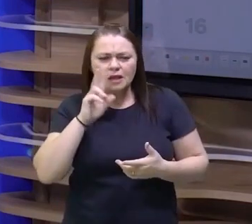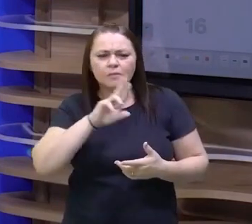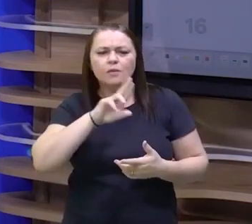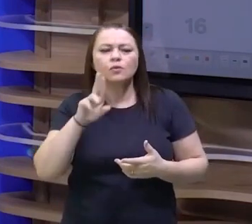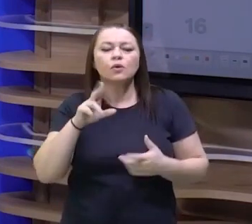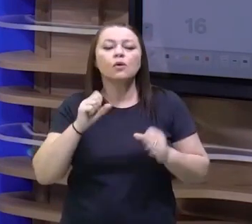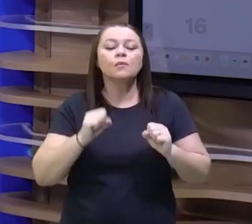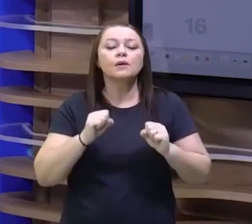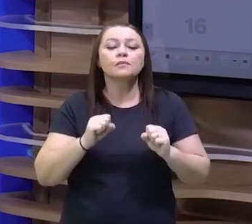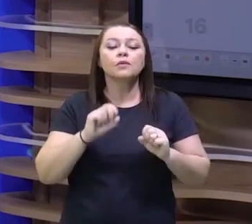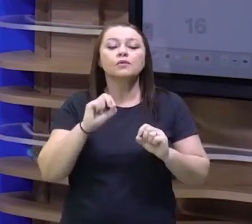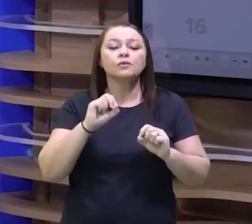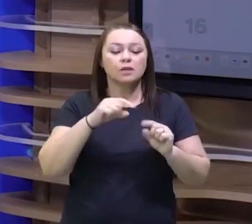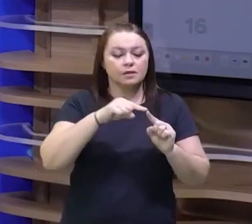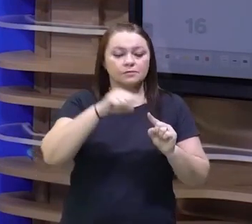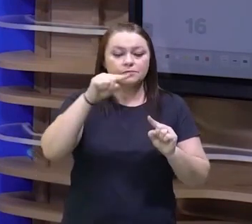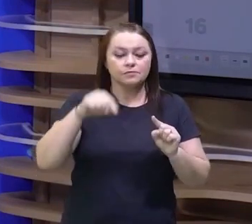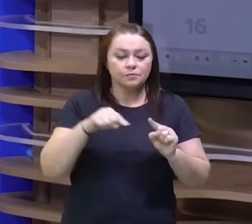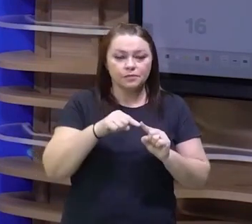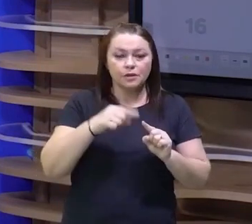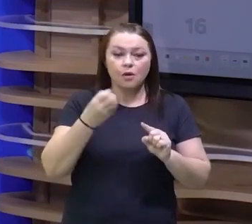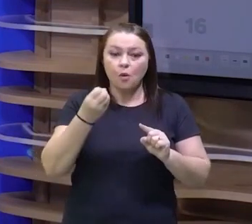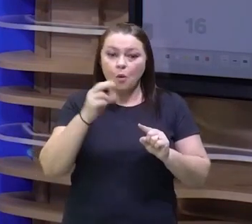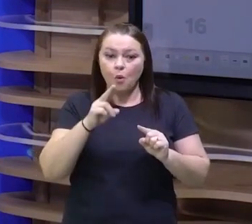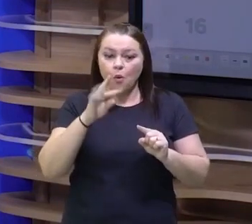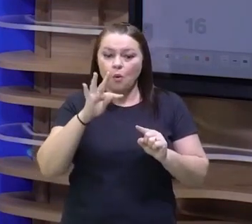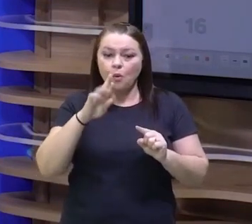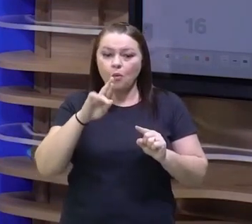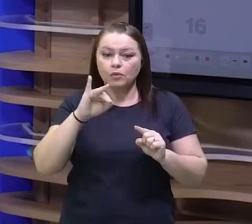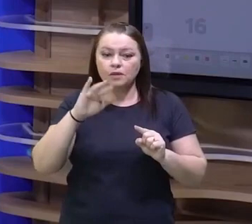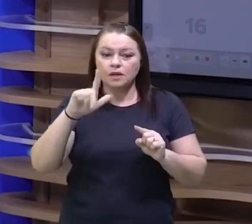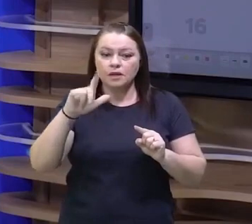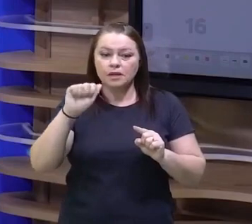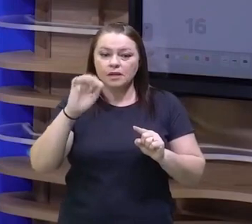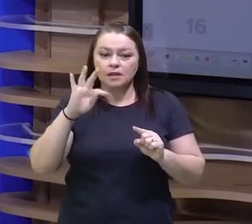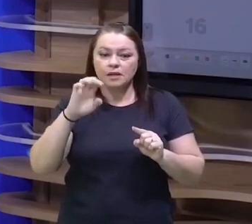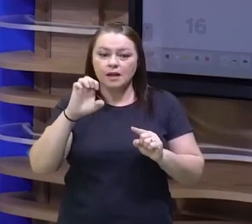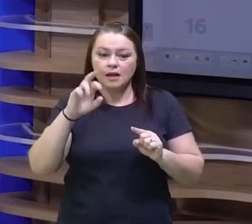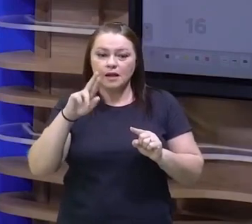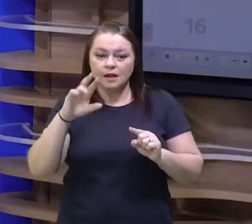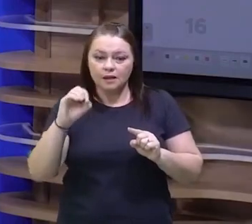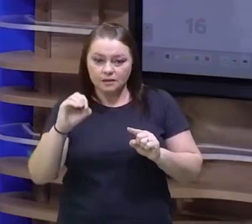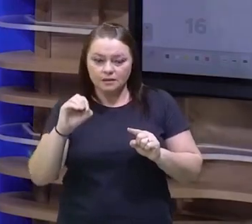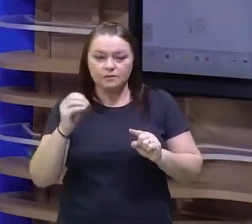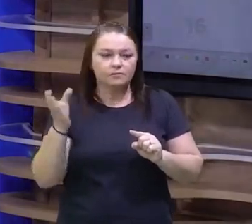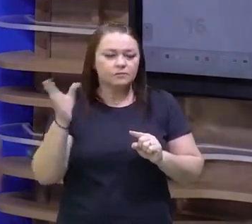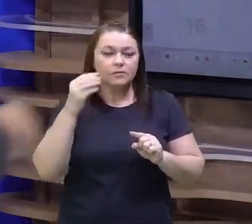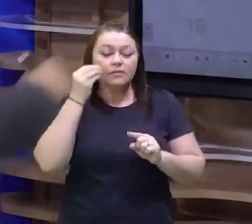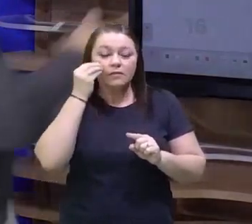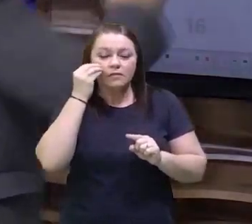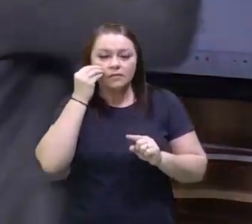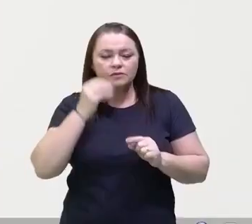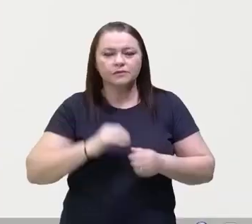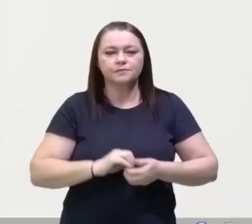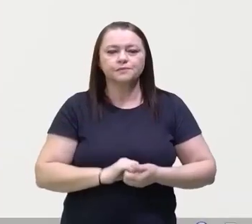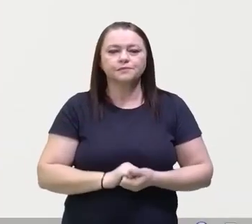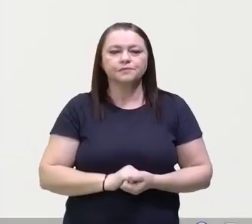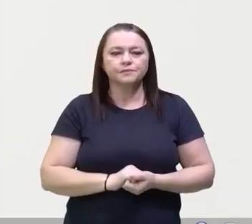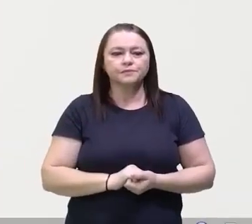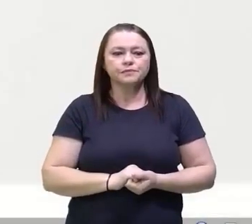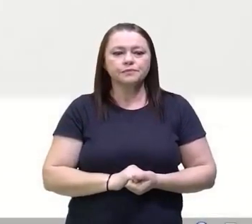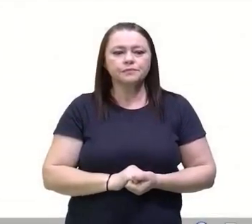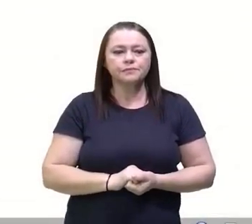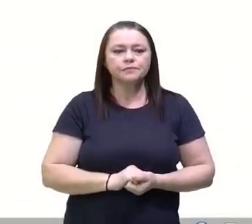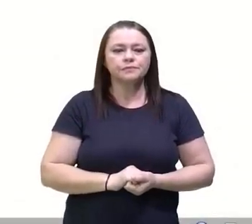Ele pode ser chamado de trilátero, ok? Os quadriláteros, quem são? Vem comigo aqui para a tela.